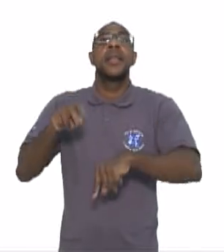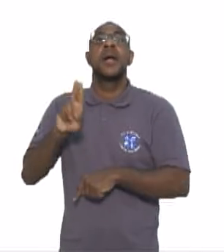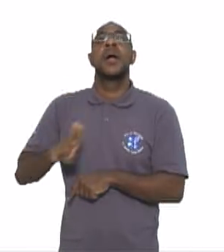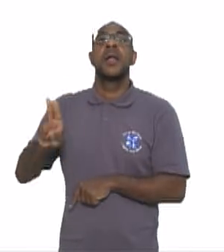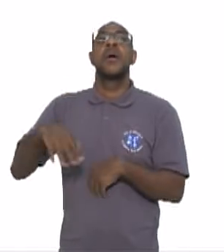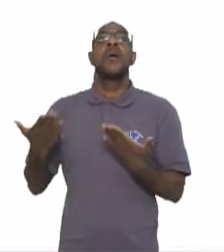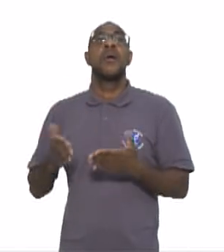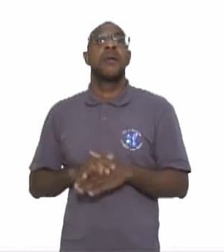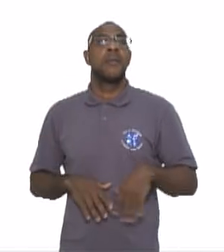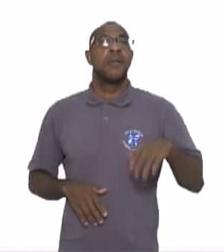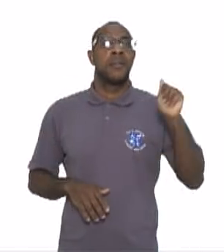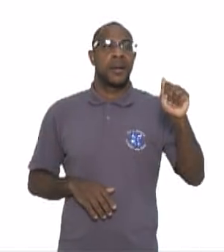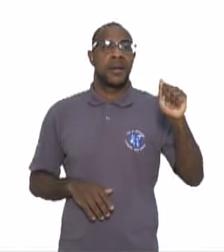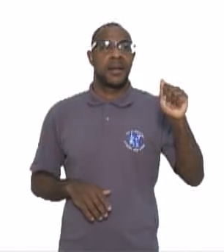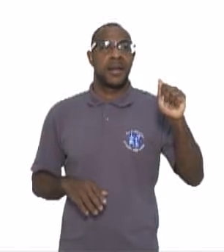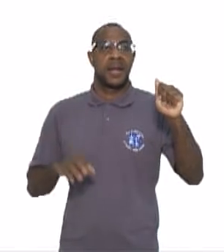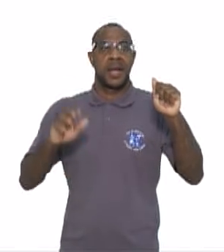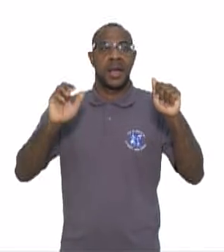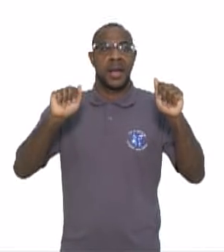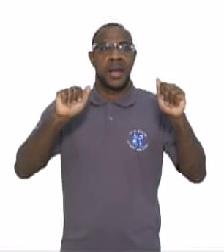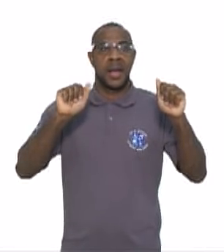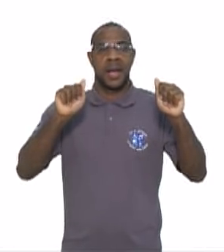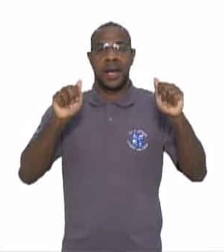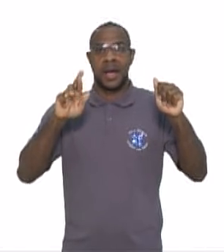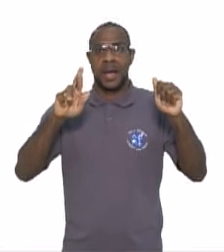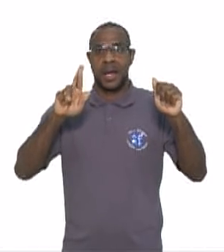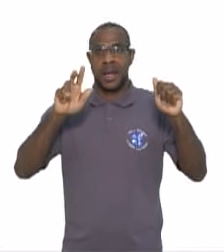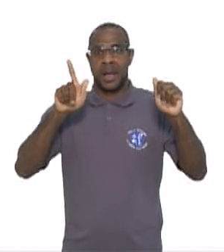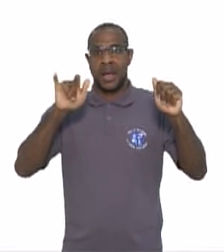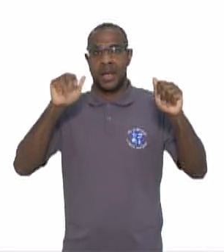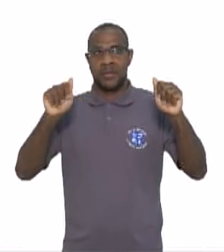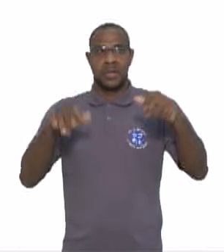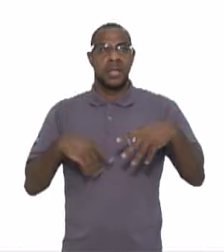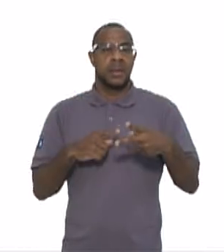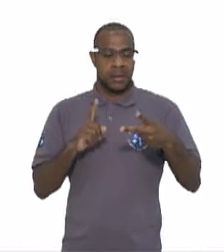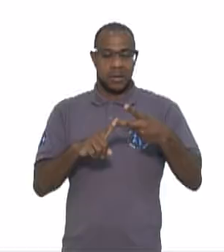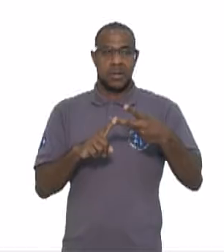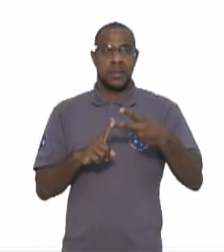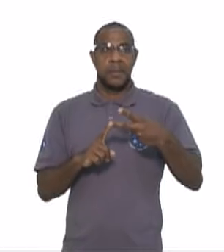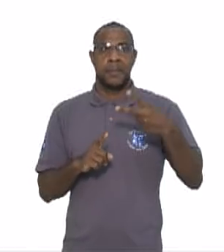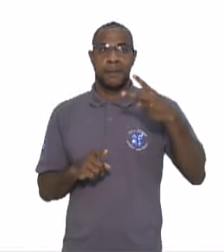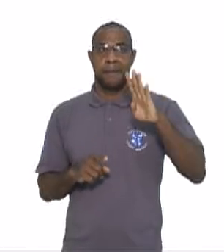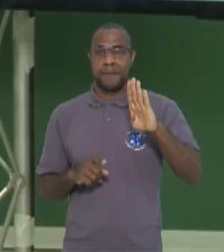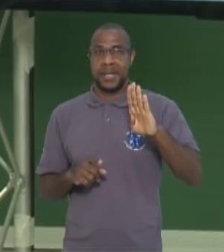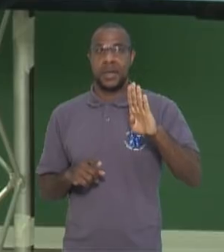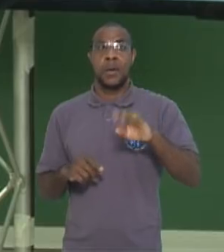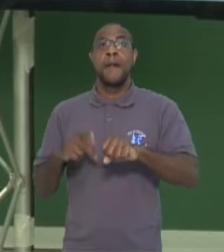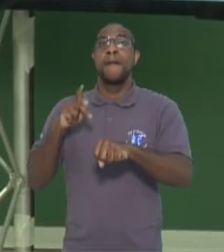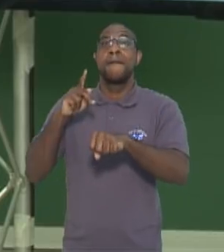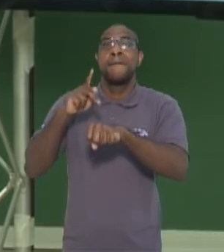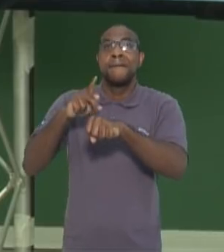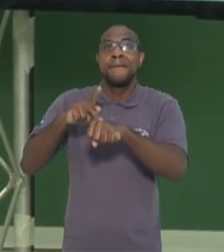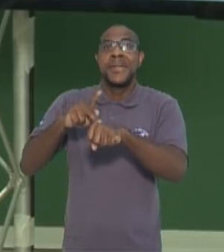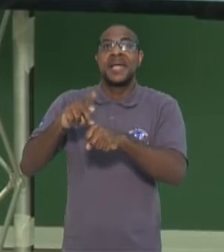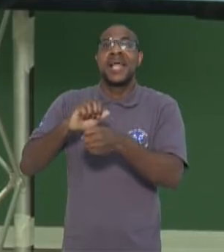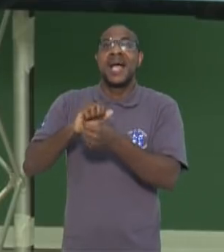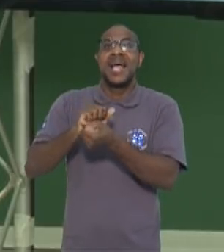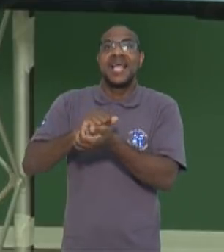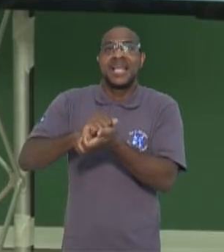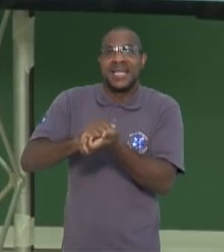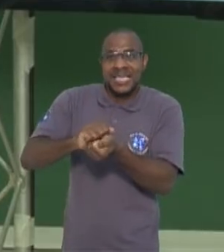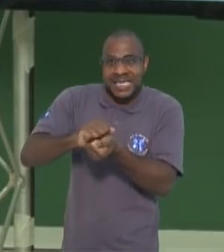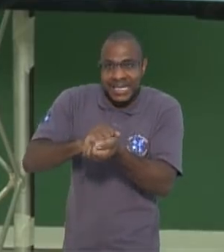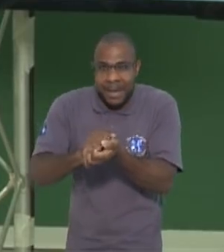Argila, que é com barro e água, né? Ou pedra-sabão, que é uma pedra mais maleável. Deixar esse tempo